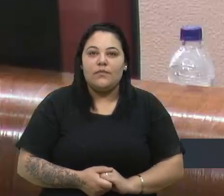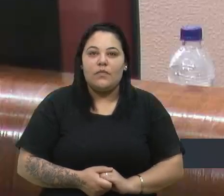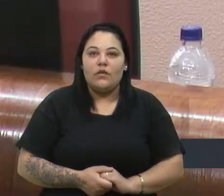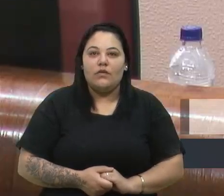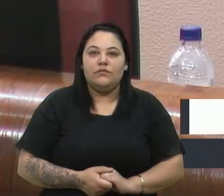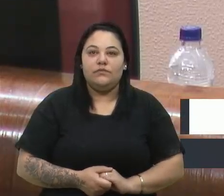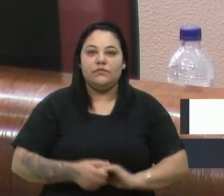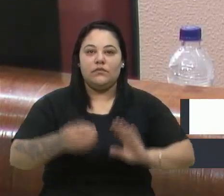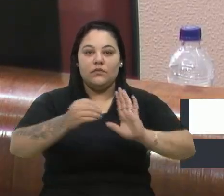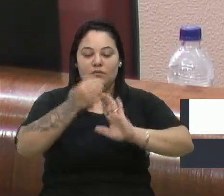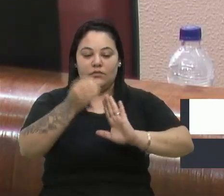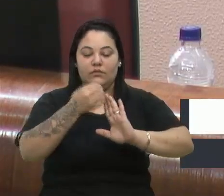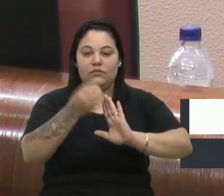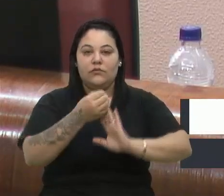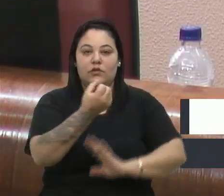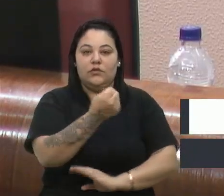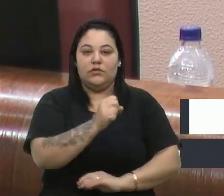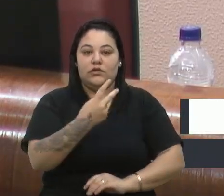Ofício